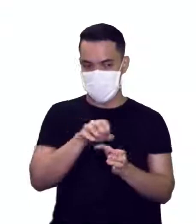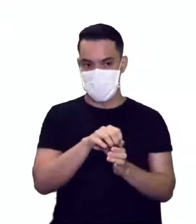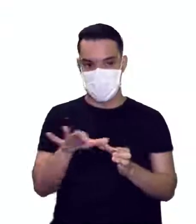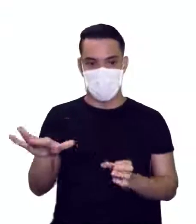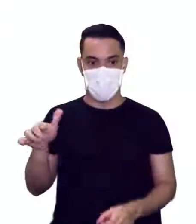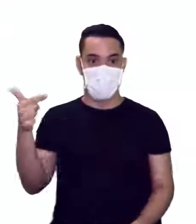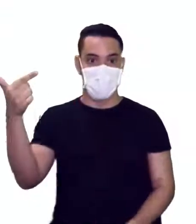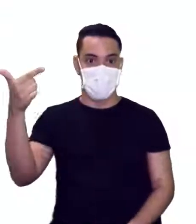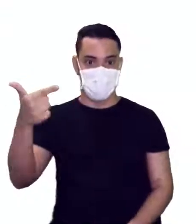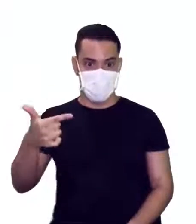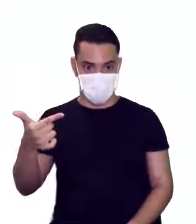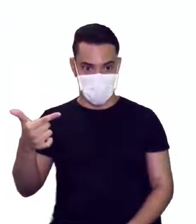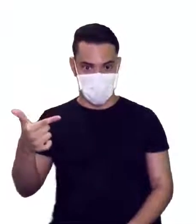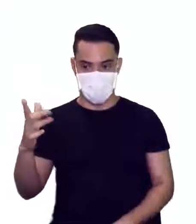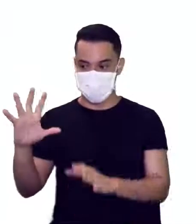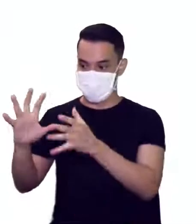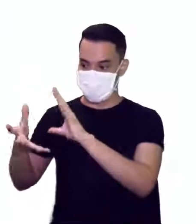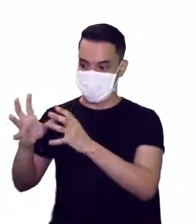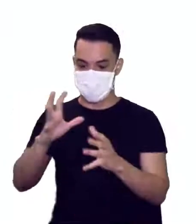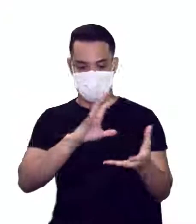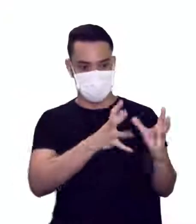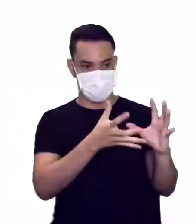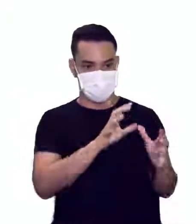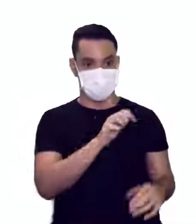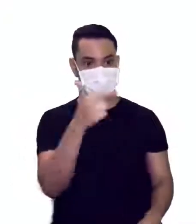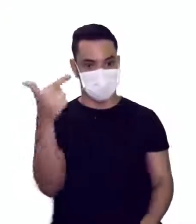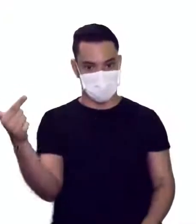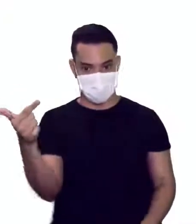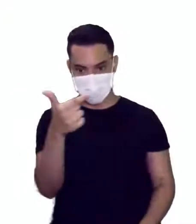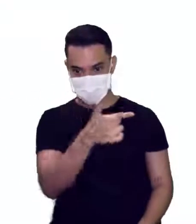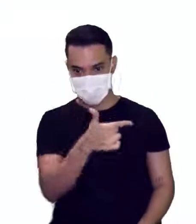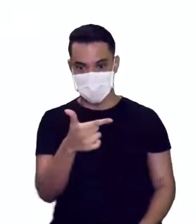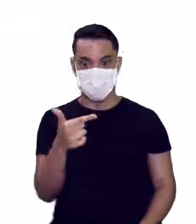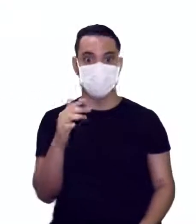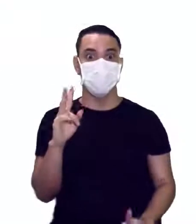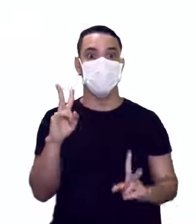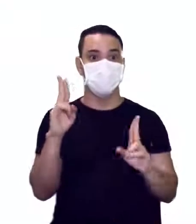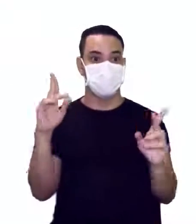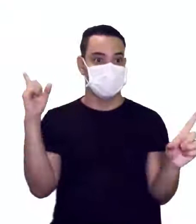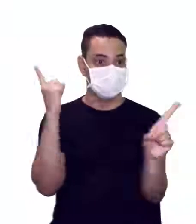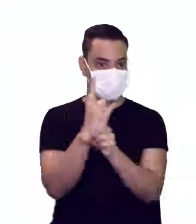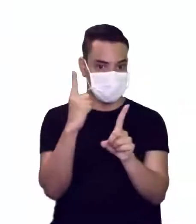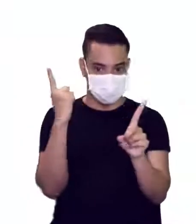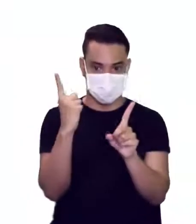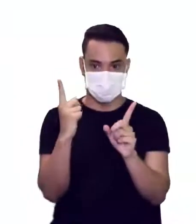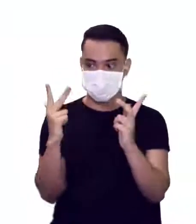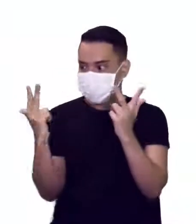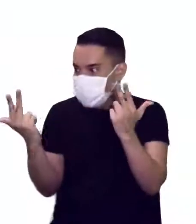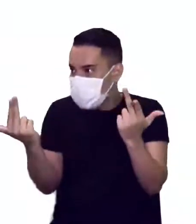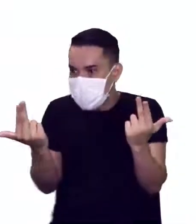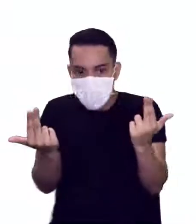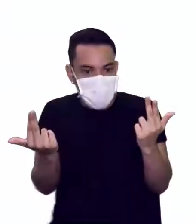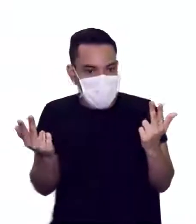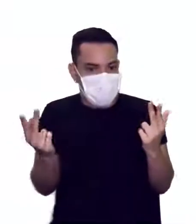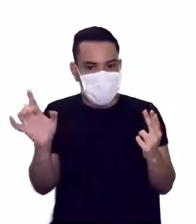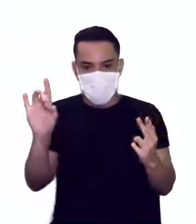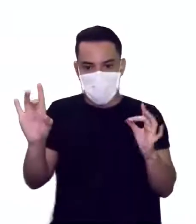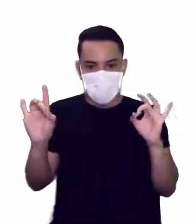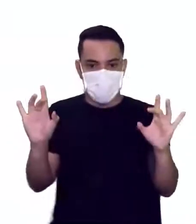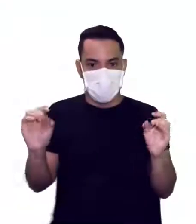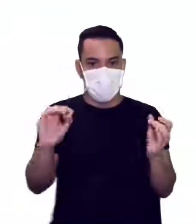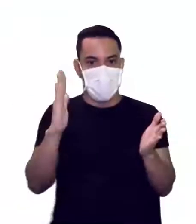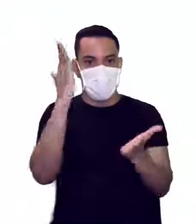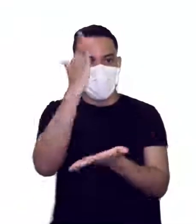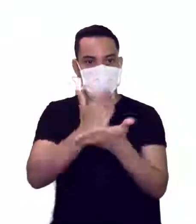a segunda esfera, certo? Como as esferas são idênticas, cada uma ficará com metade